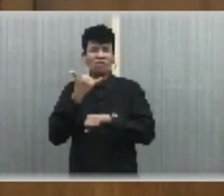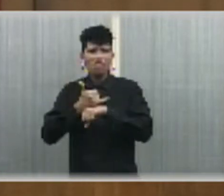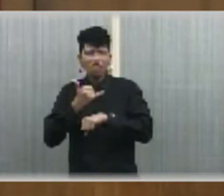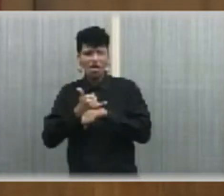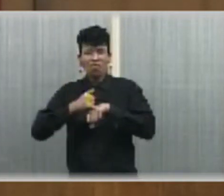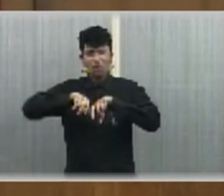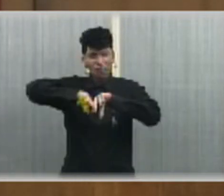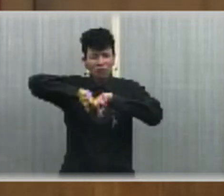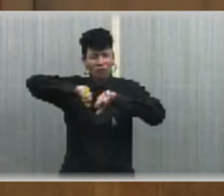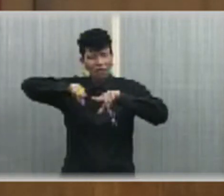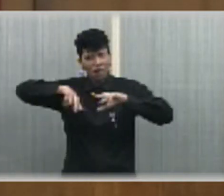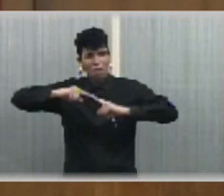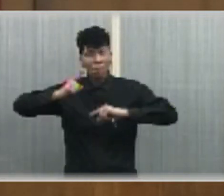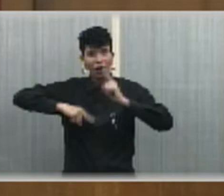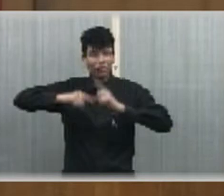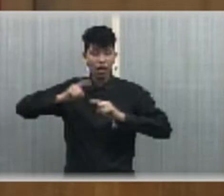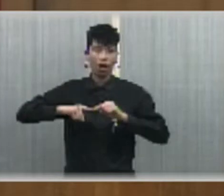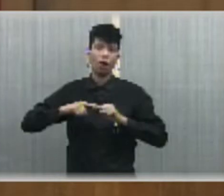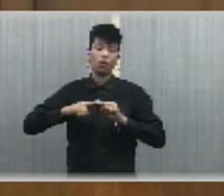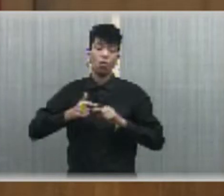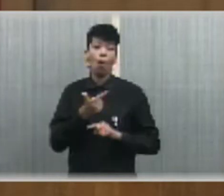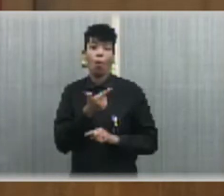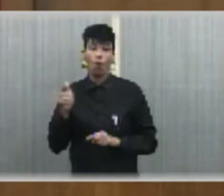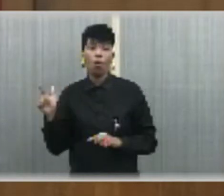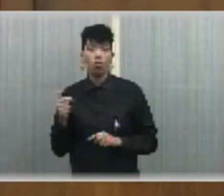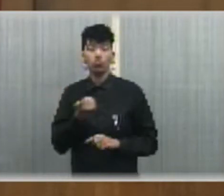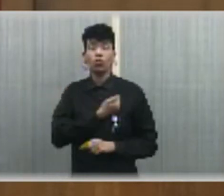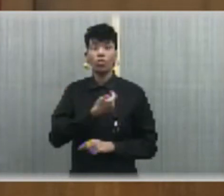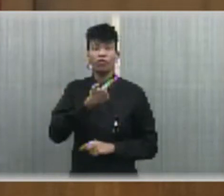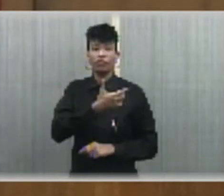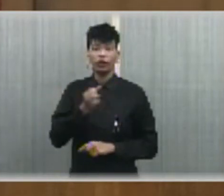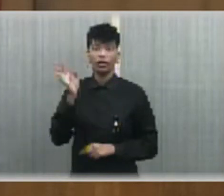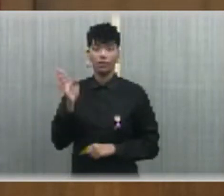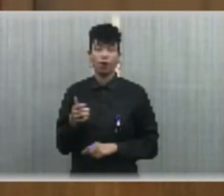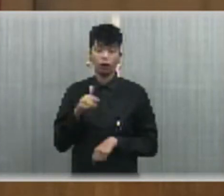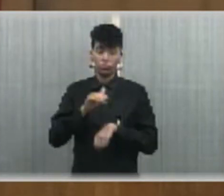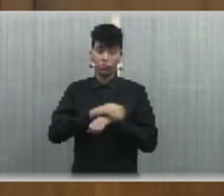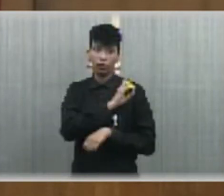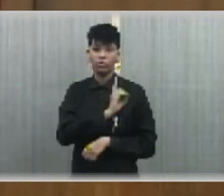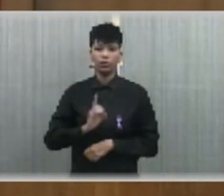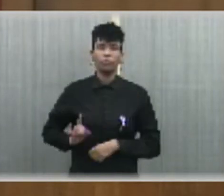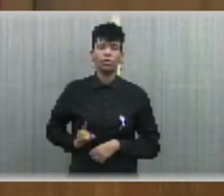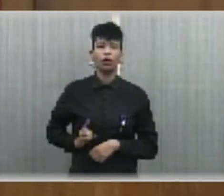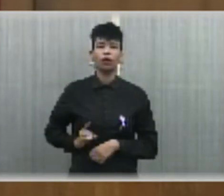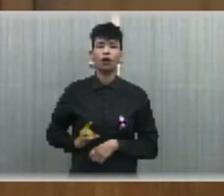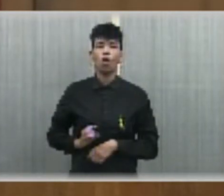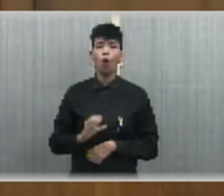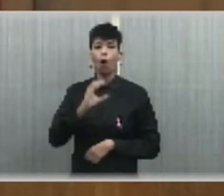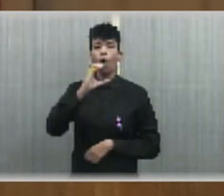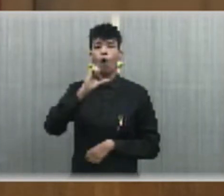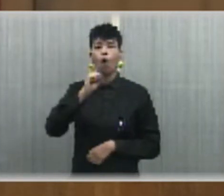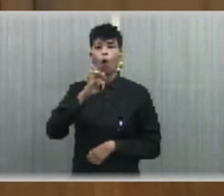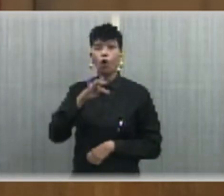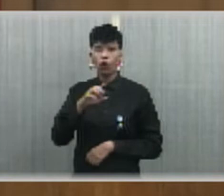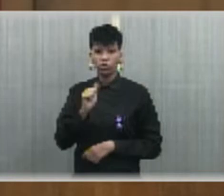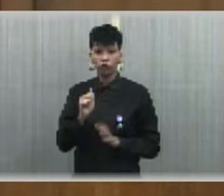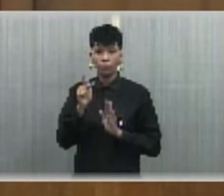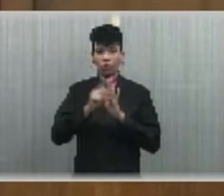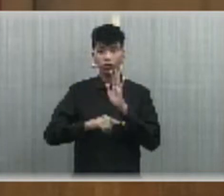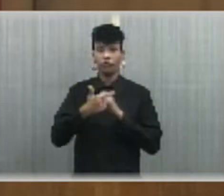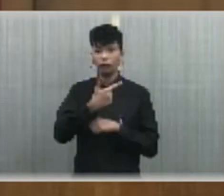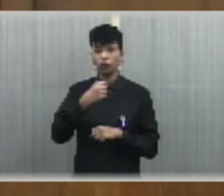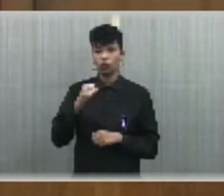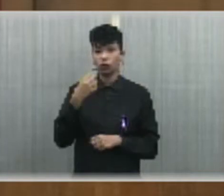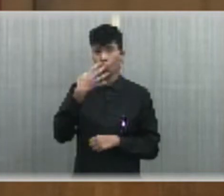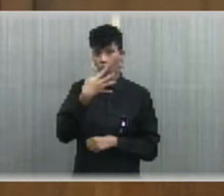outras providências. E de número 106/2022, de autoria do senhor deputado Francisco Costa, processo